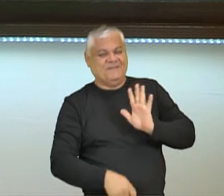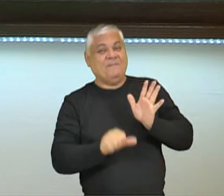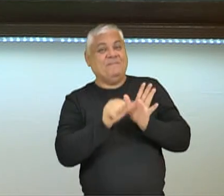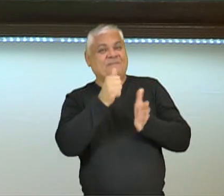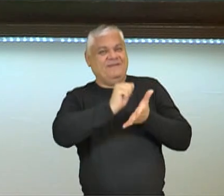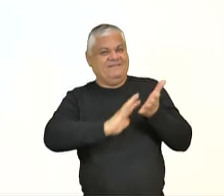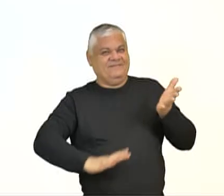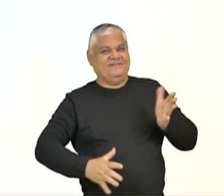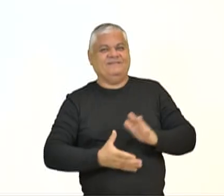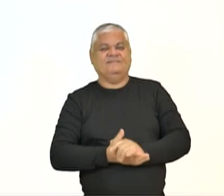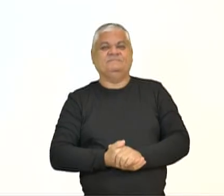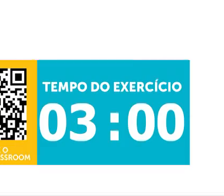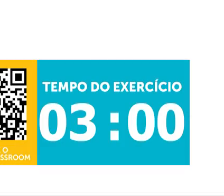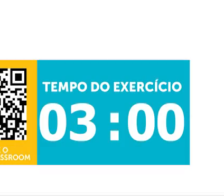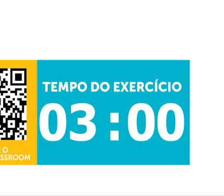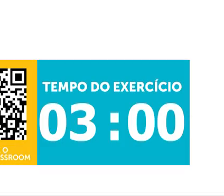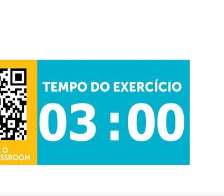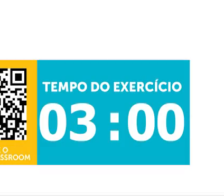primeira atividade.